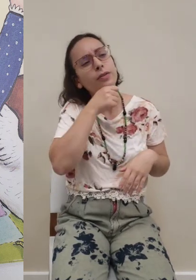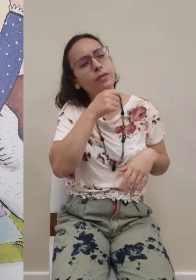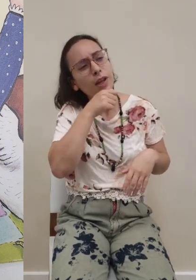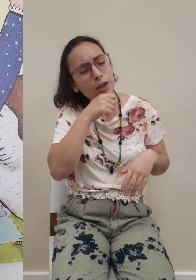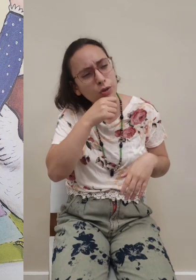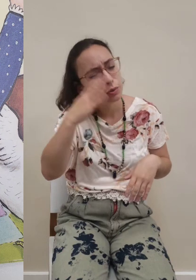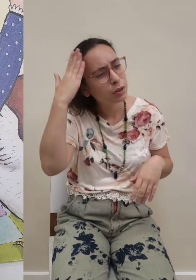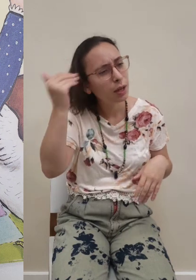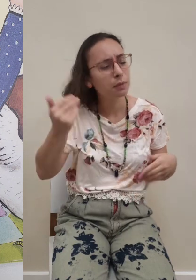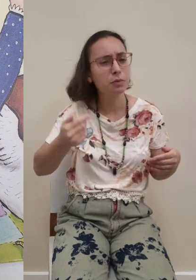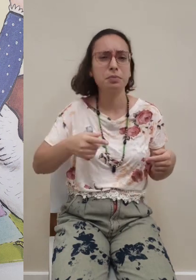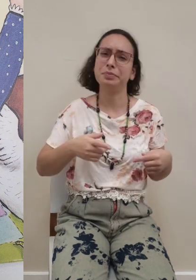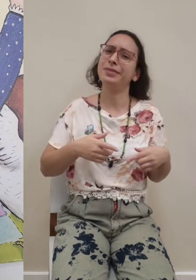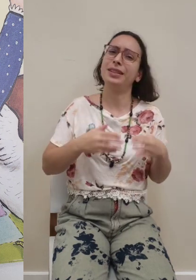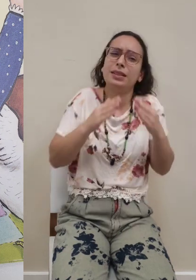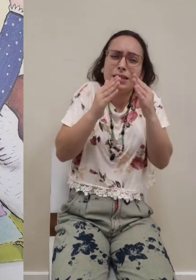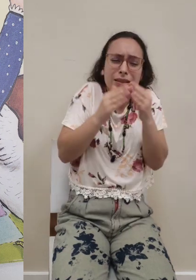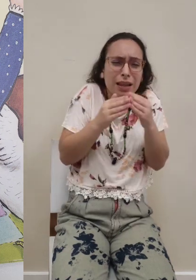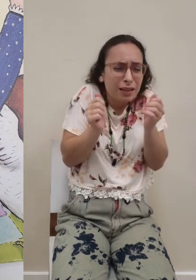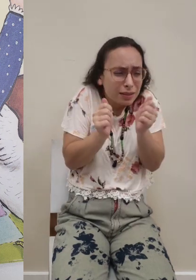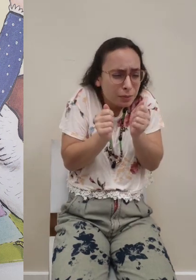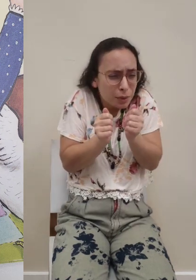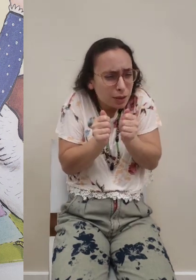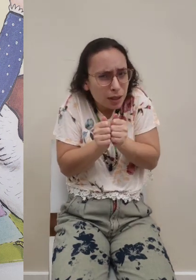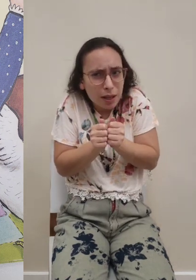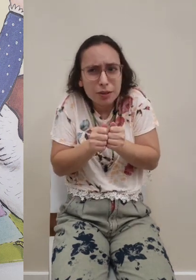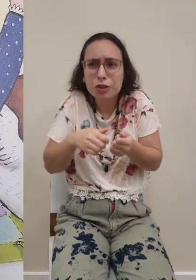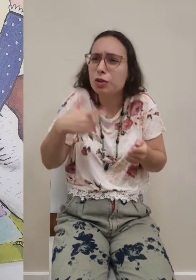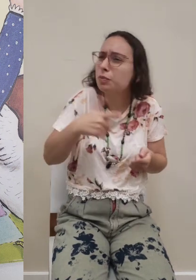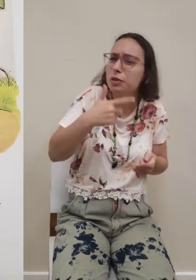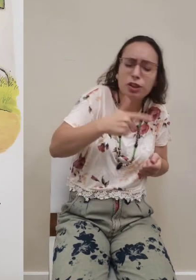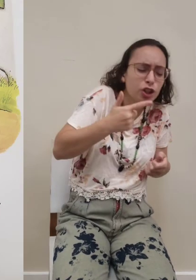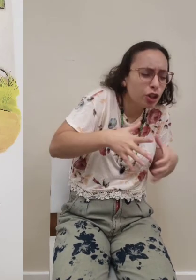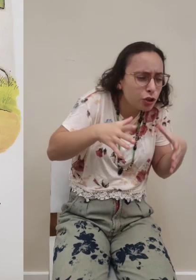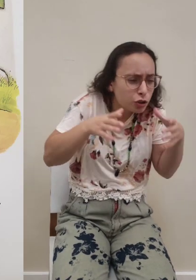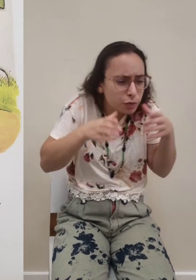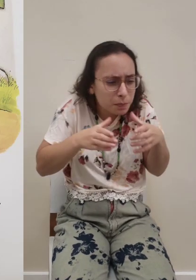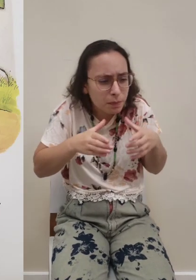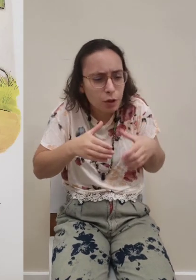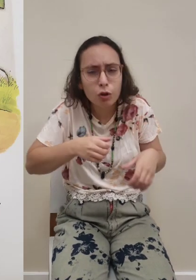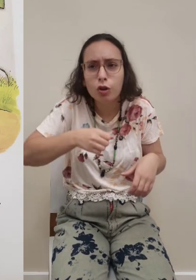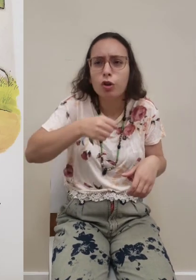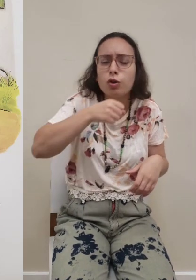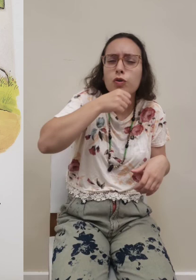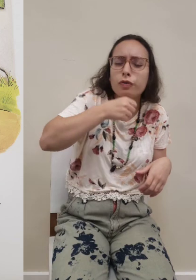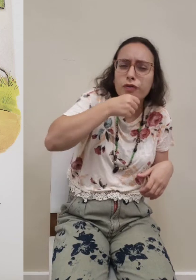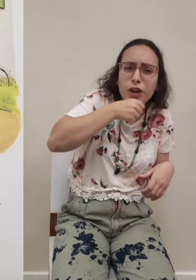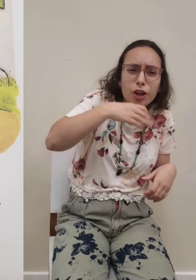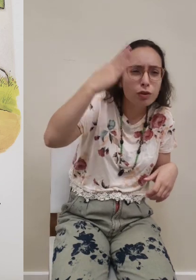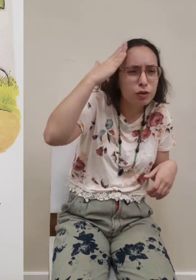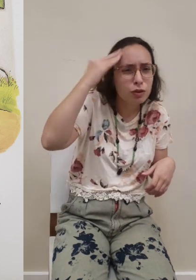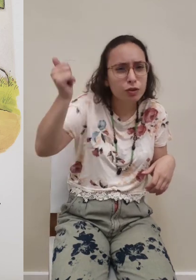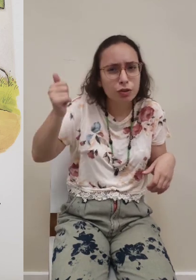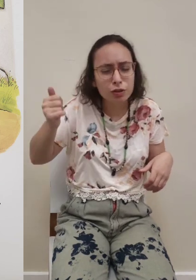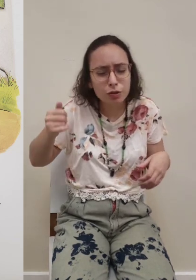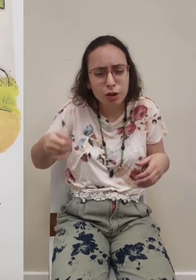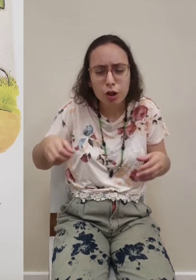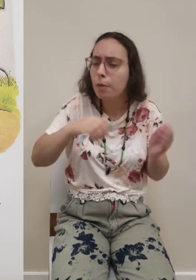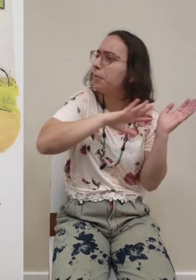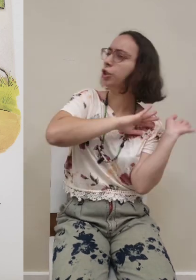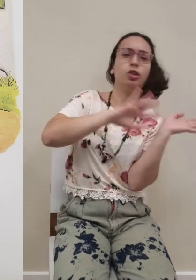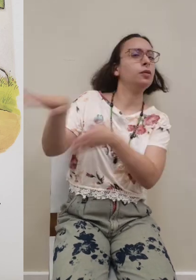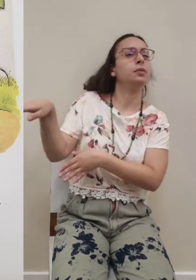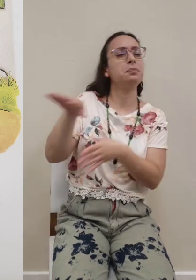sei o que faço. Esta casa é apertada e sem espaço. O velho sábio afirmou. Bote todos para